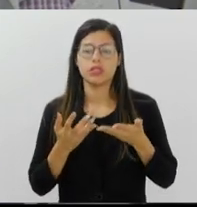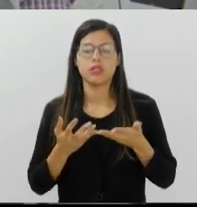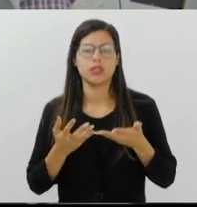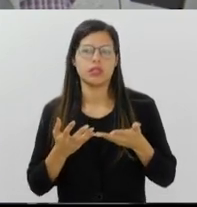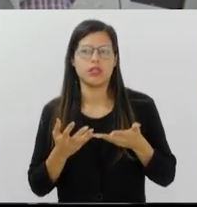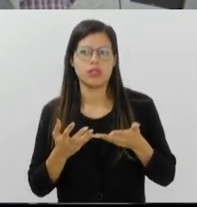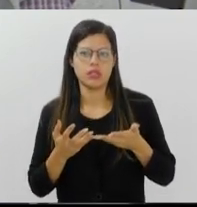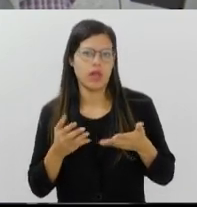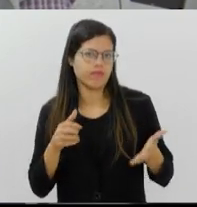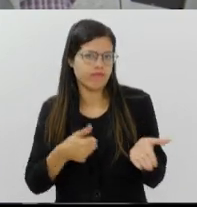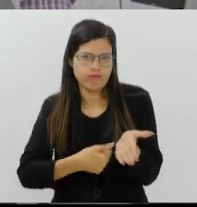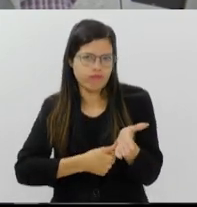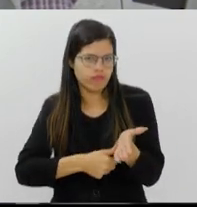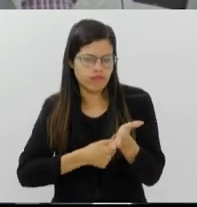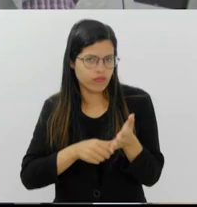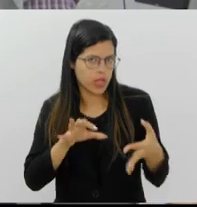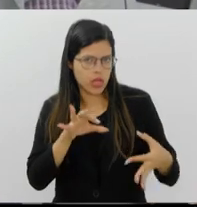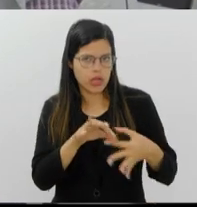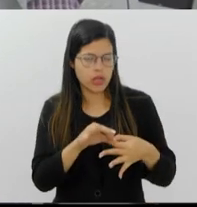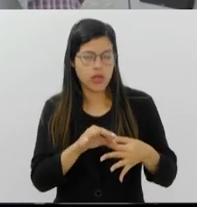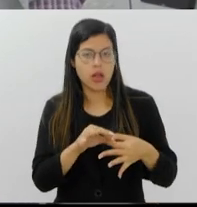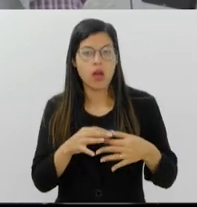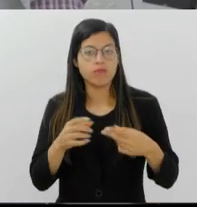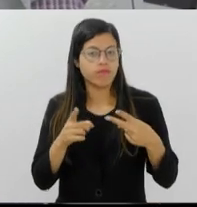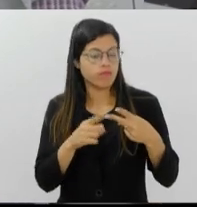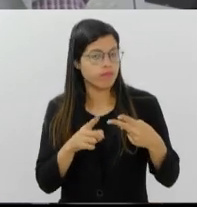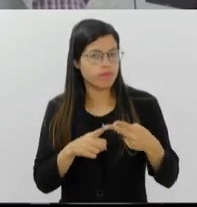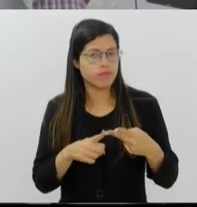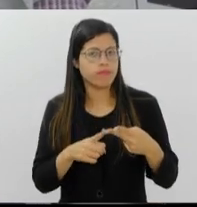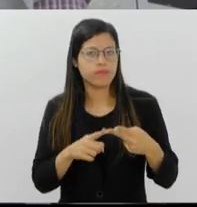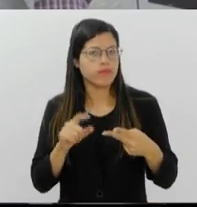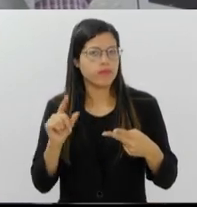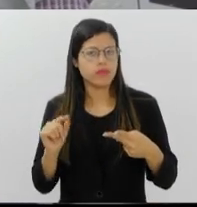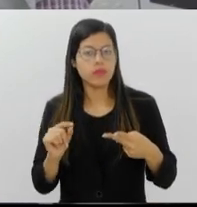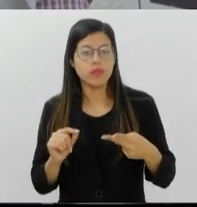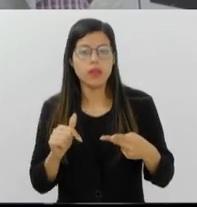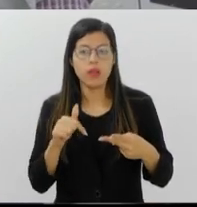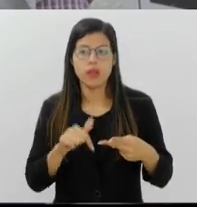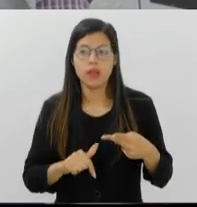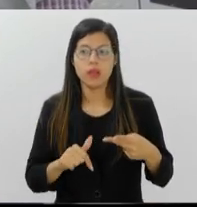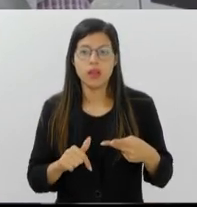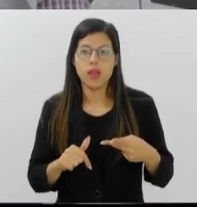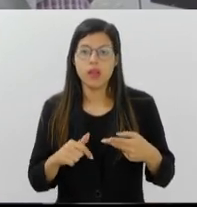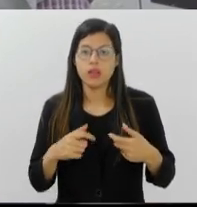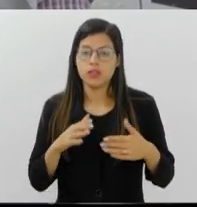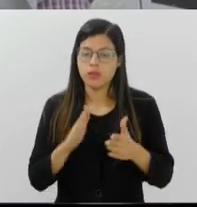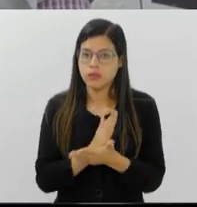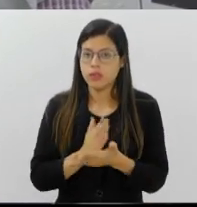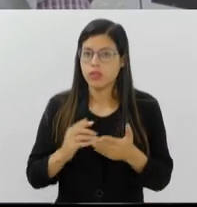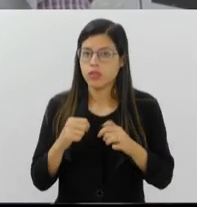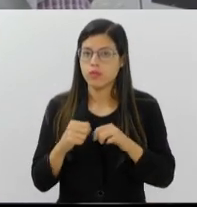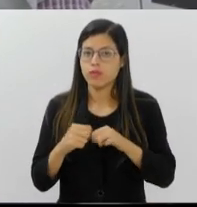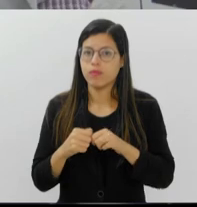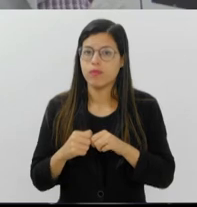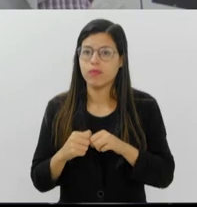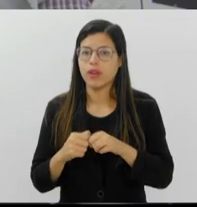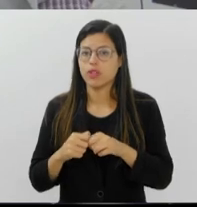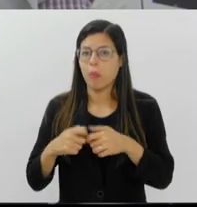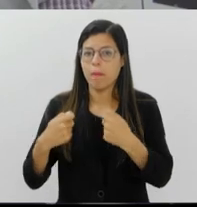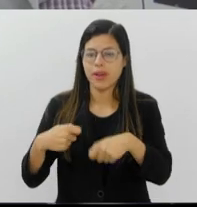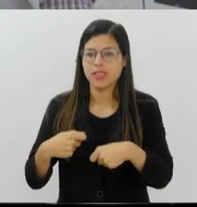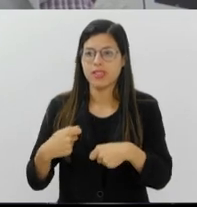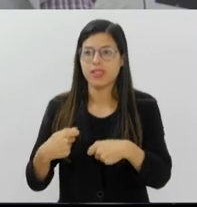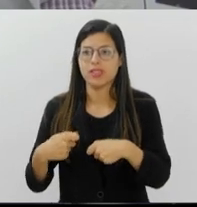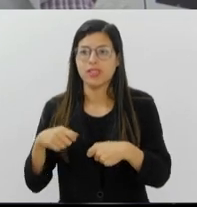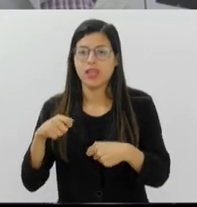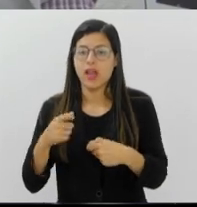livre associativismo. Esse é o primeiro ponto. O segundo ponto é a demanda que a gente acaba fazendo para o poder público, que